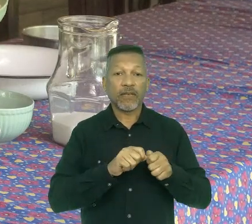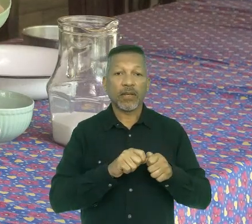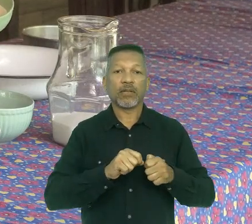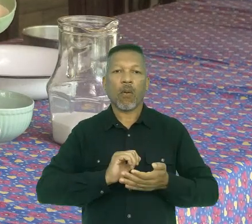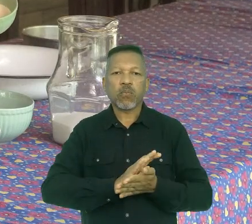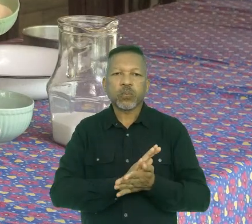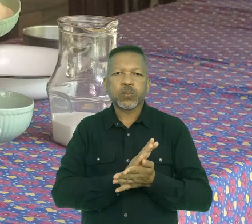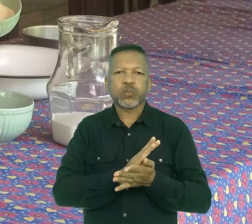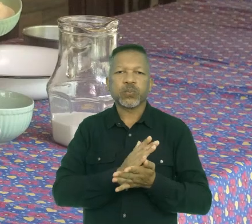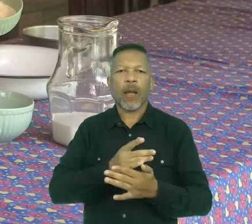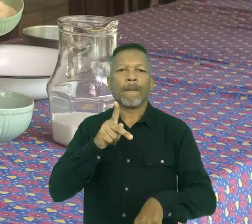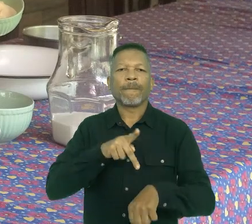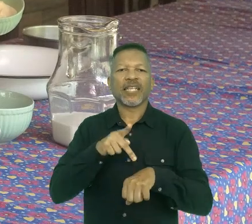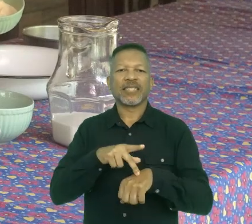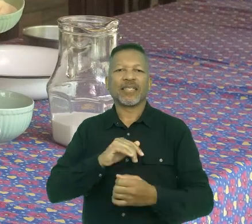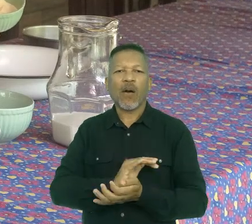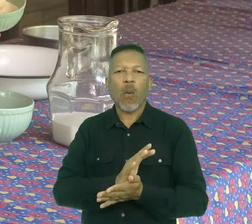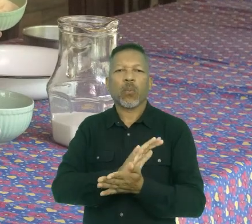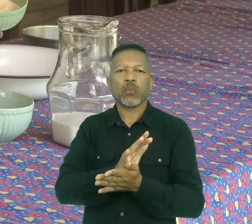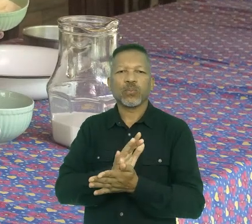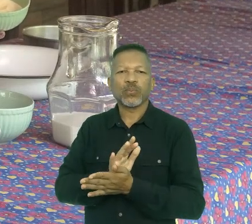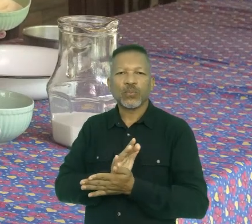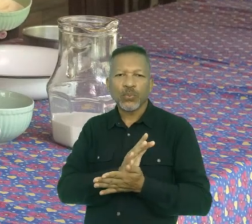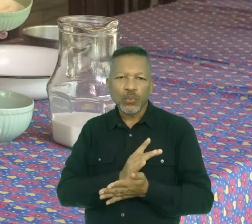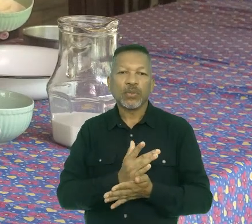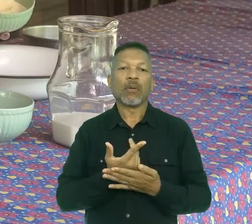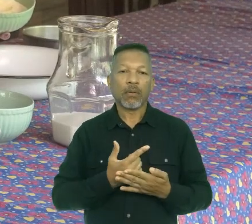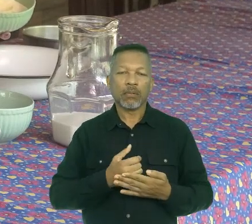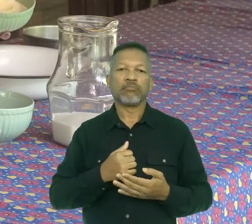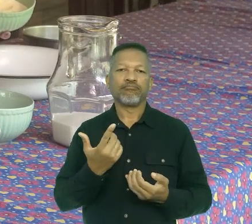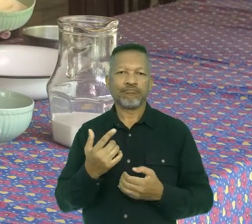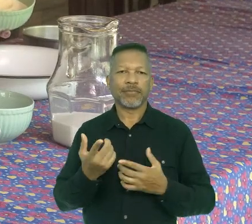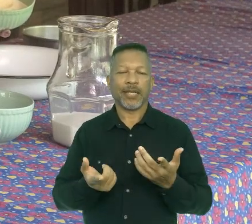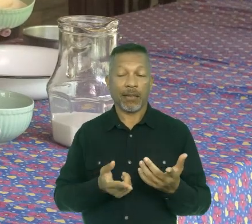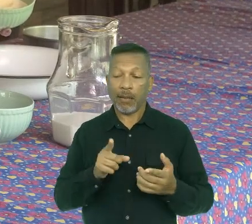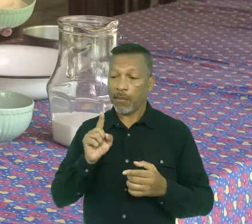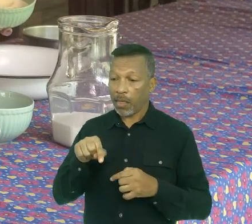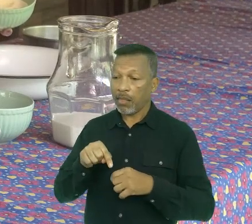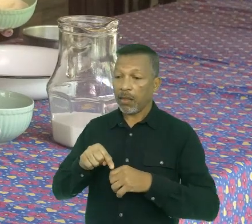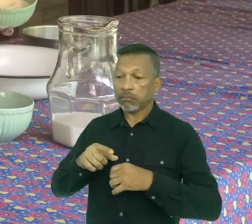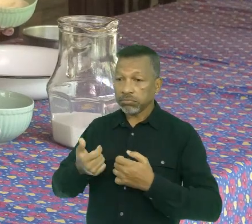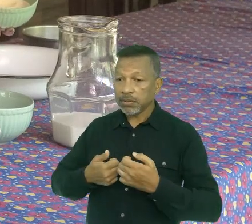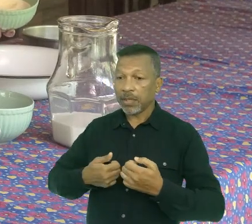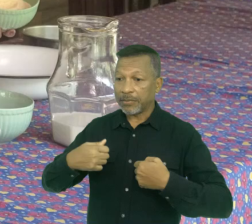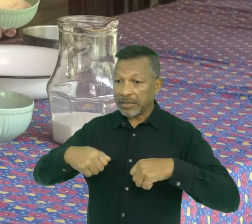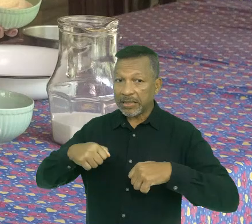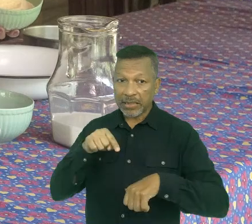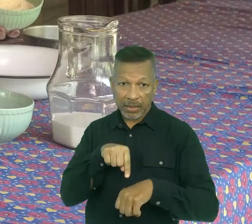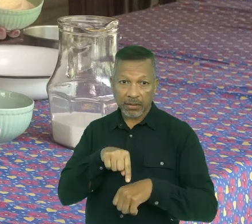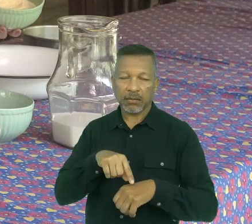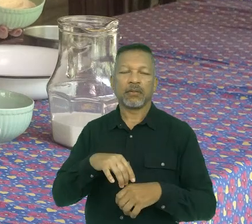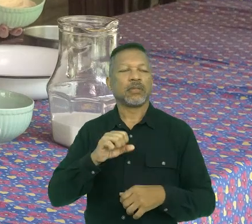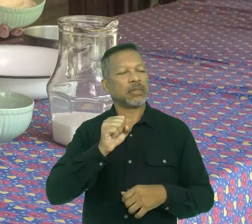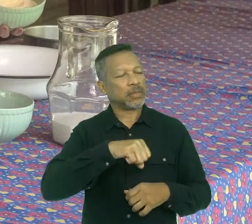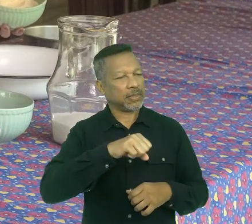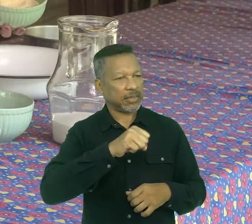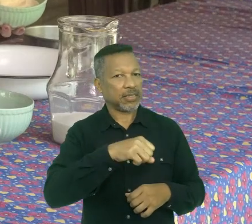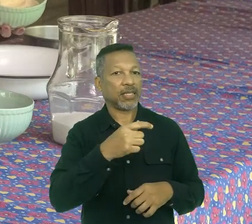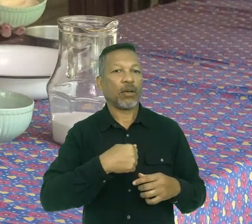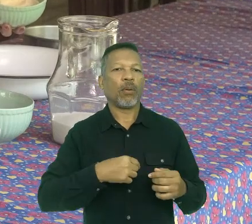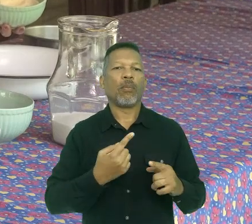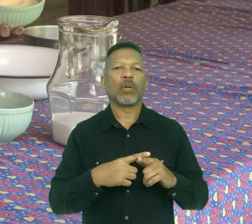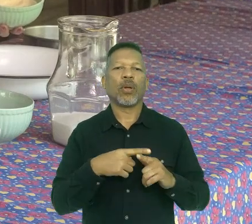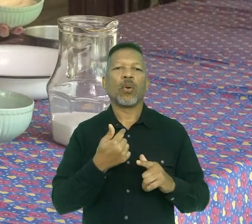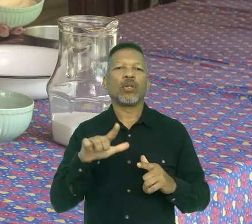pedra, tá? Ele é feito em moinho de pedra. E para essa receita é importante que seja esse? Seja essa, porque a outra fica